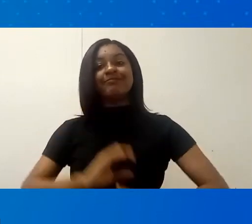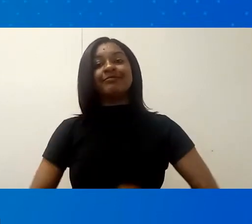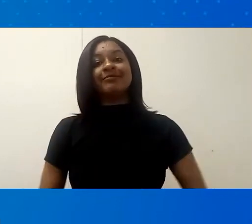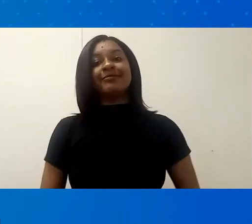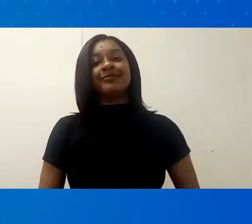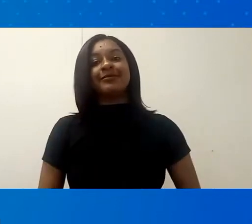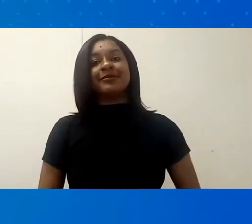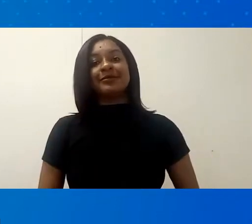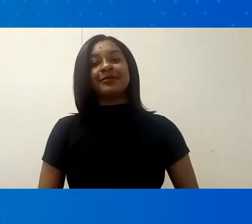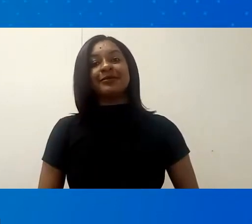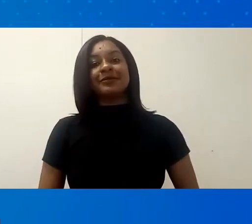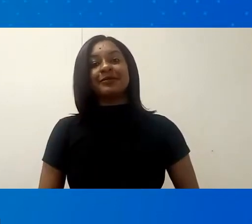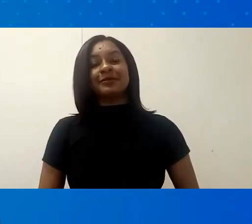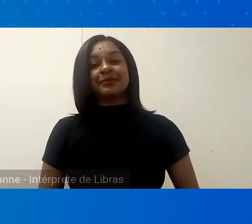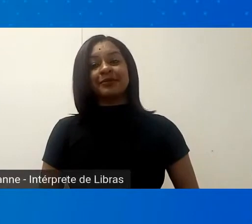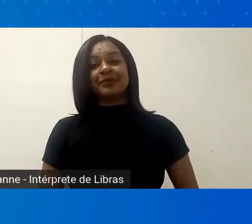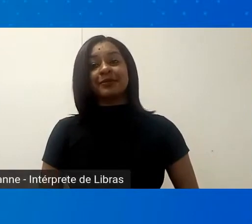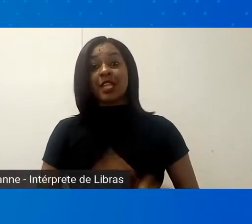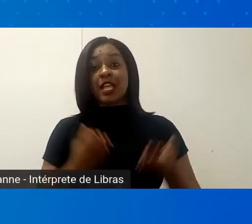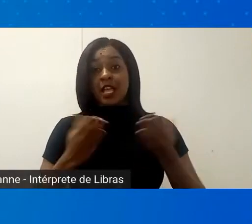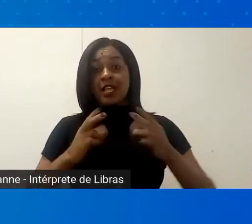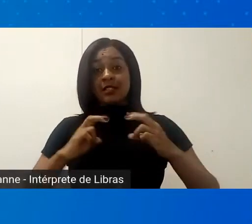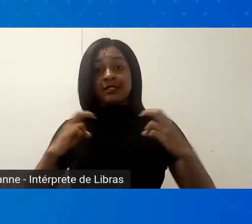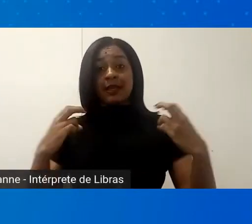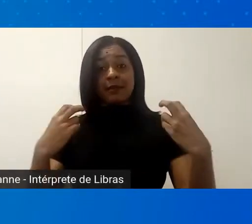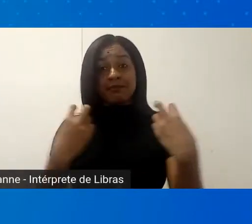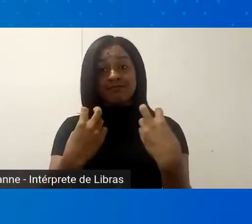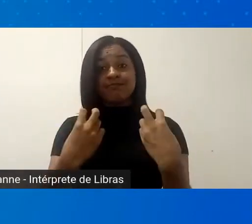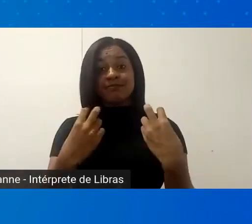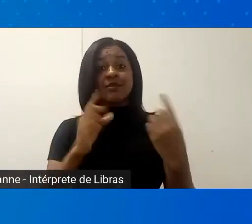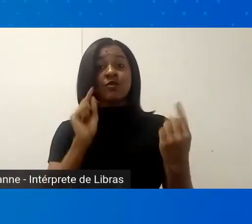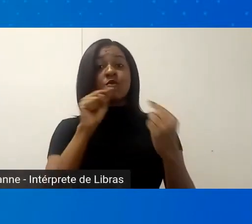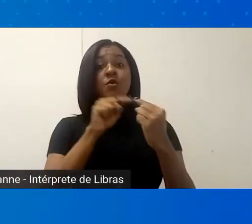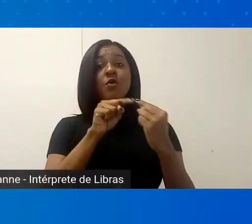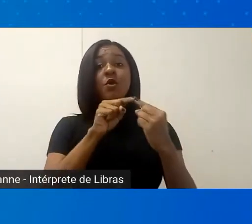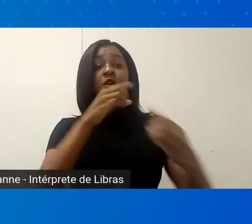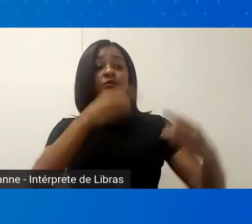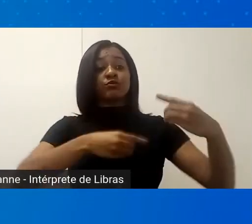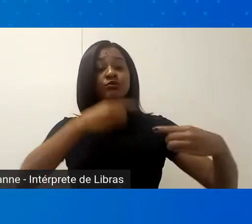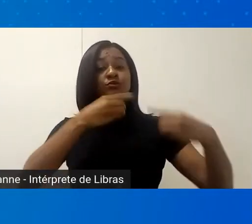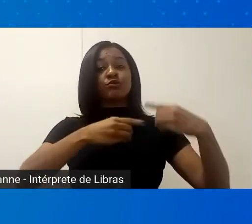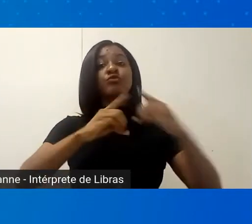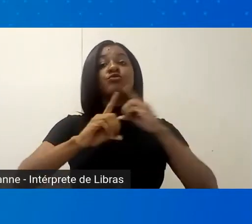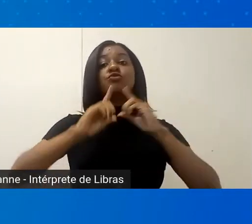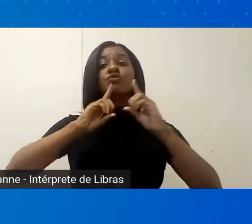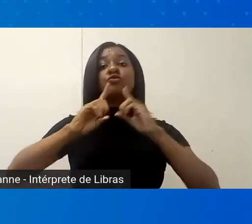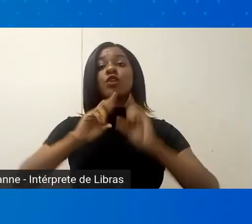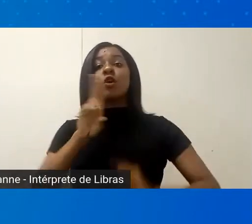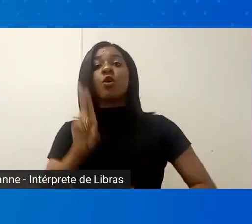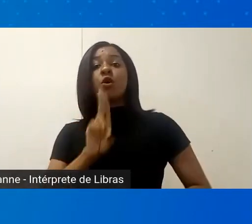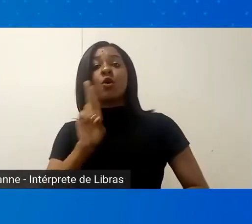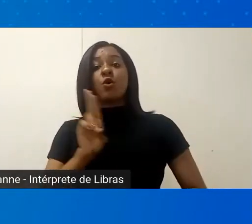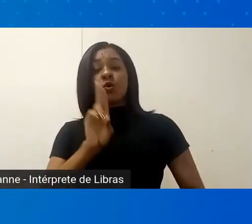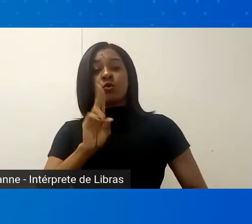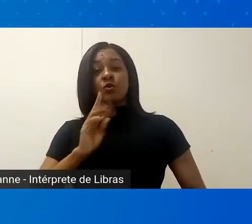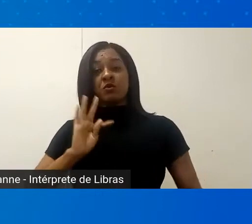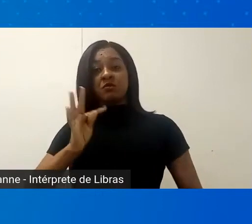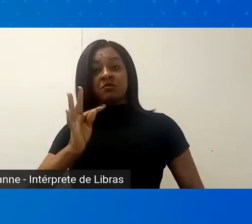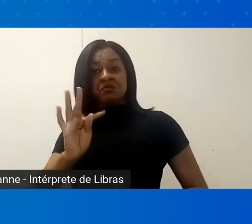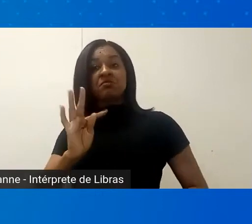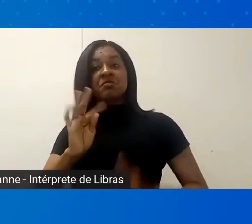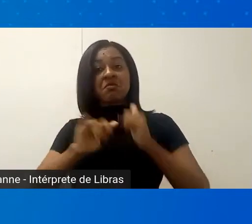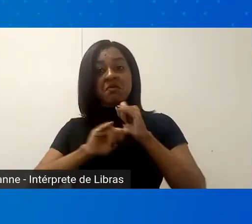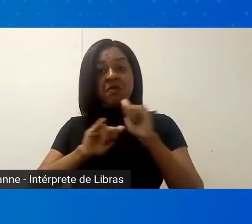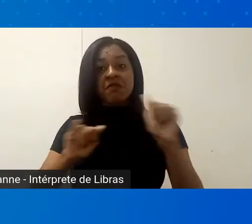esta mesa que discutirá diálogos sobre o uso das tecnologias digitais de informação e comunicação